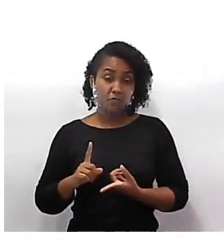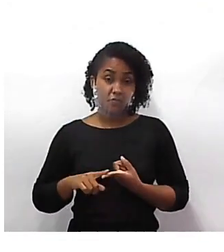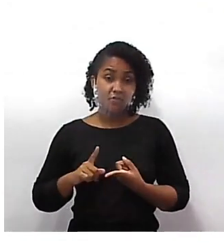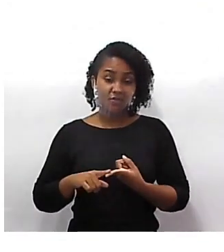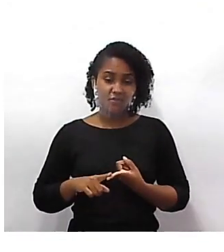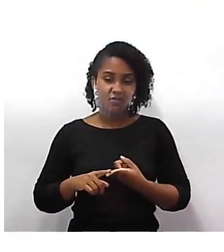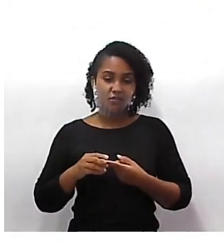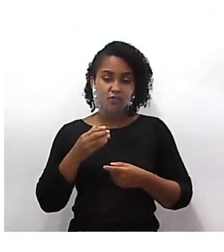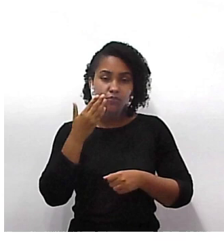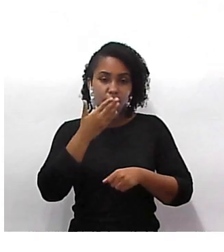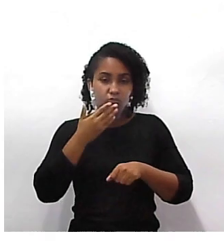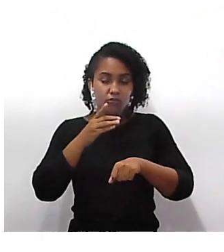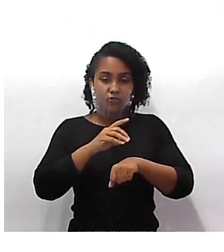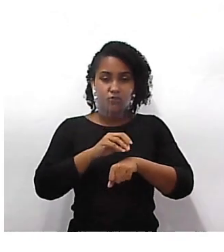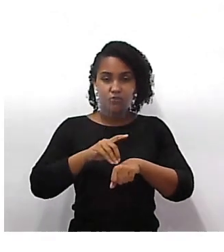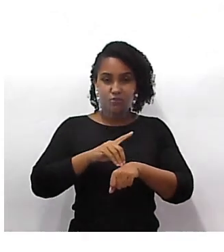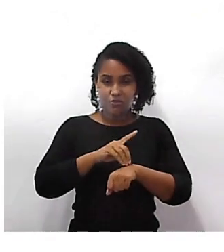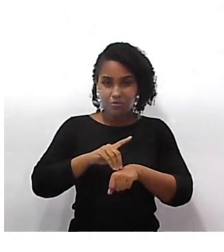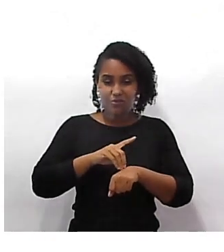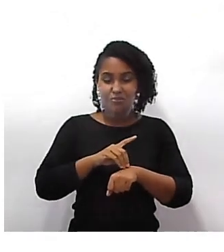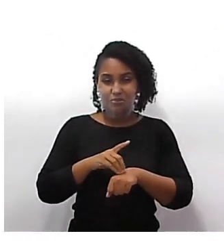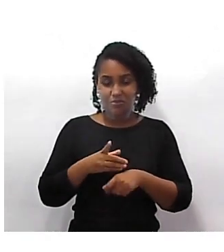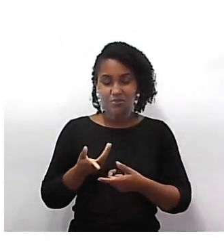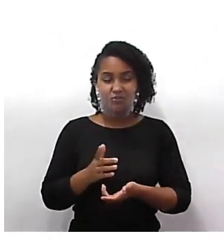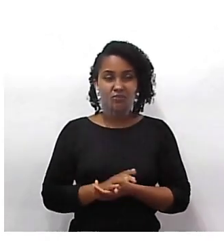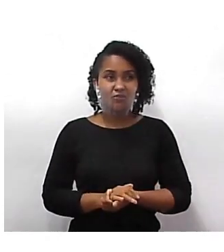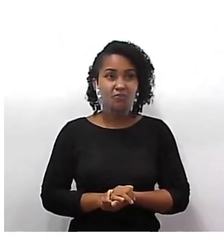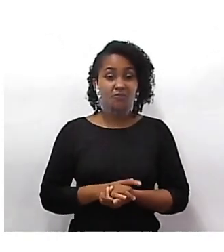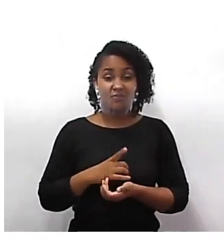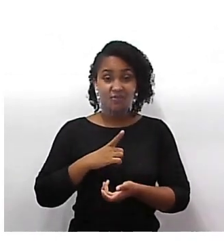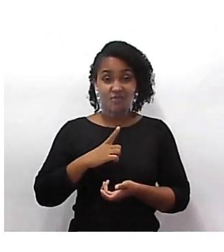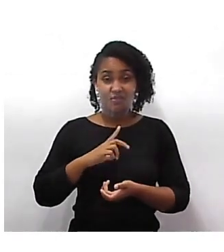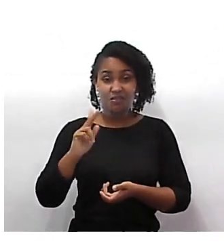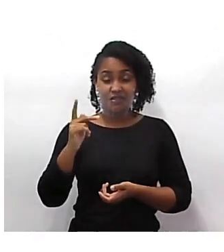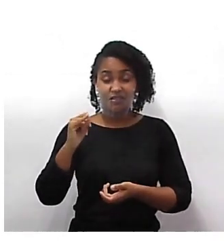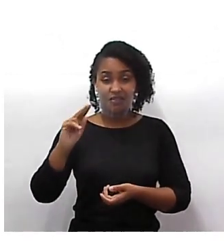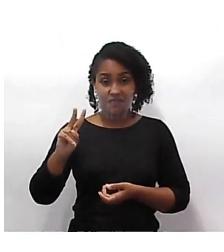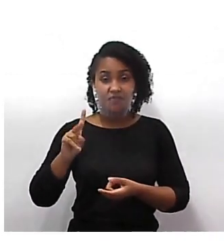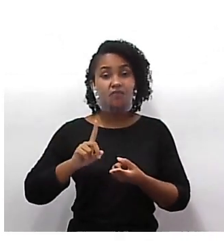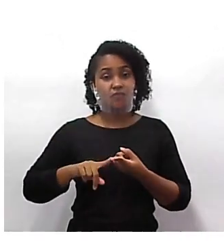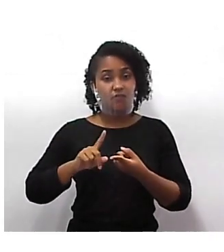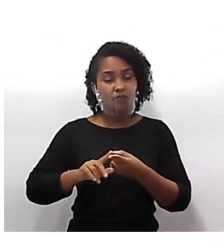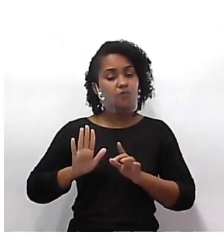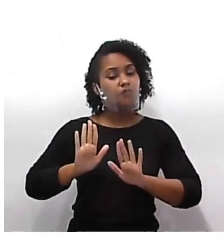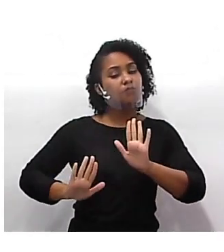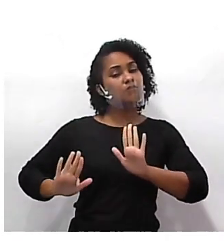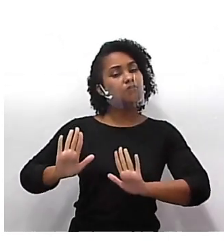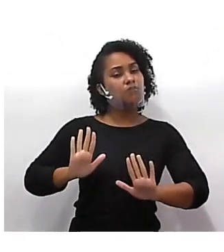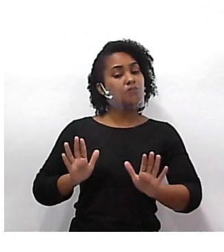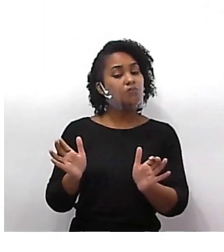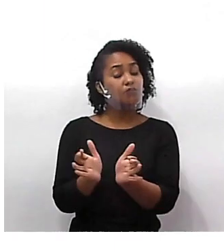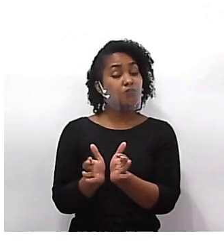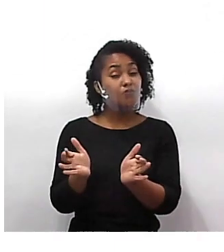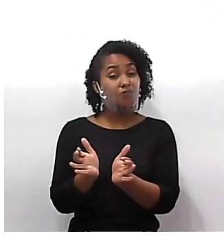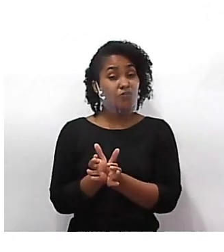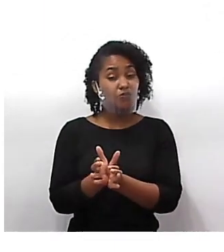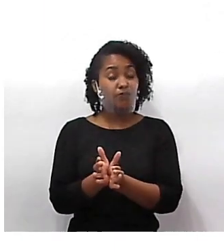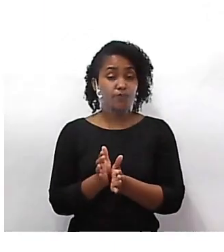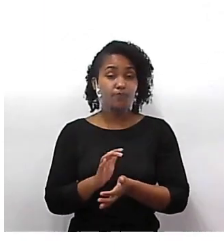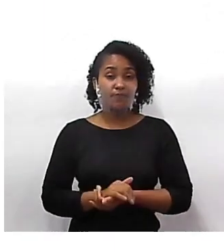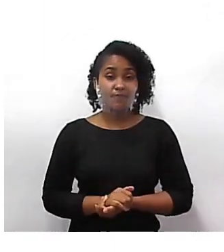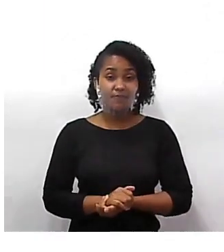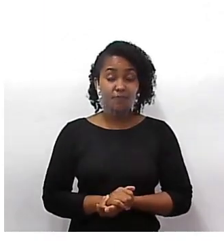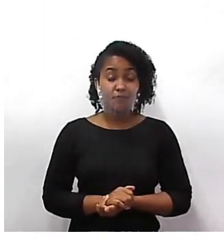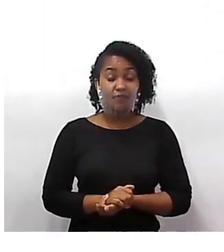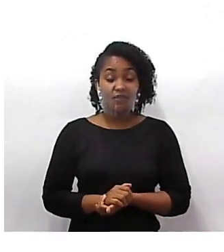são diabéticos, né? Pacientes que têm o vírus do HIV, Então, todas essas pessoas